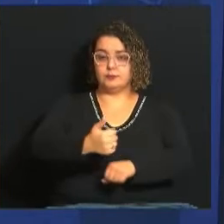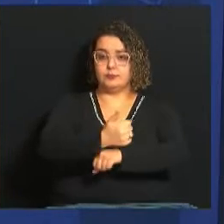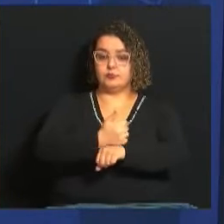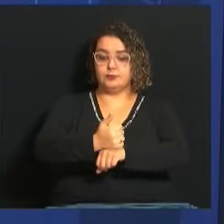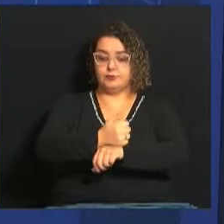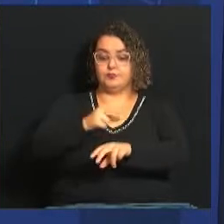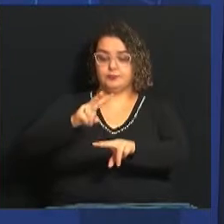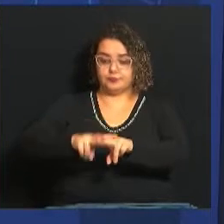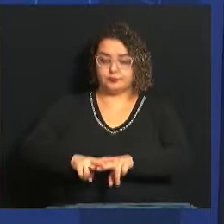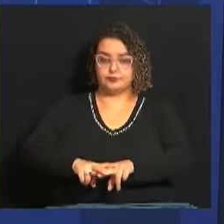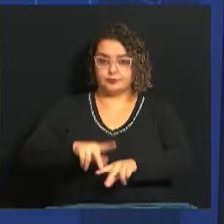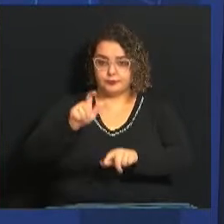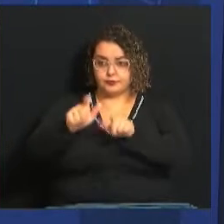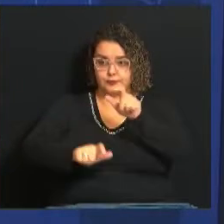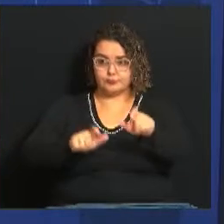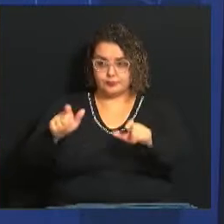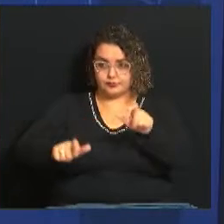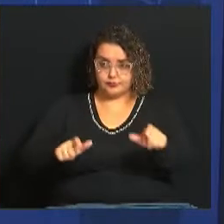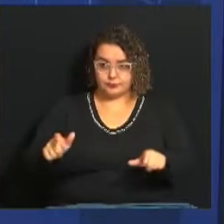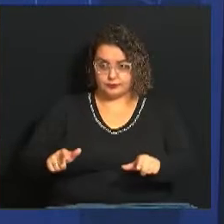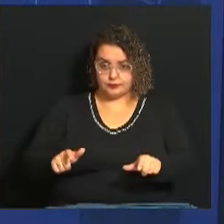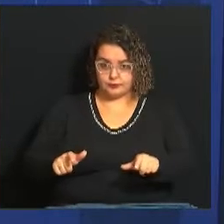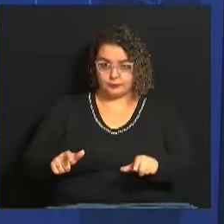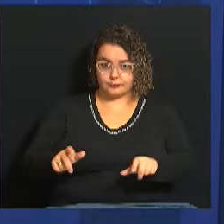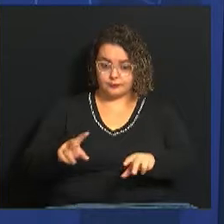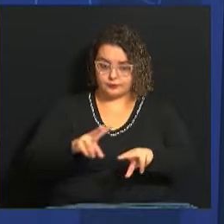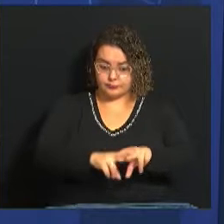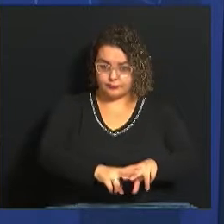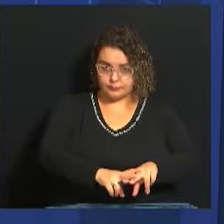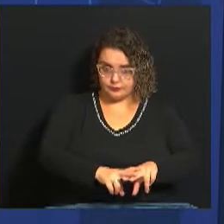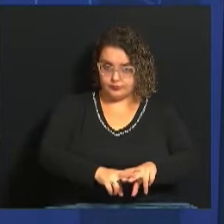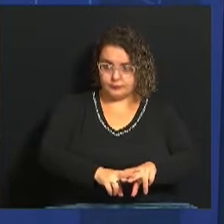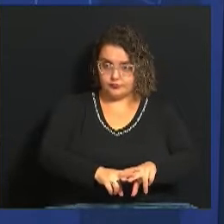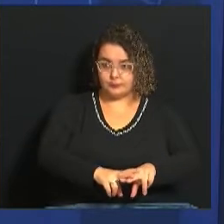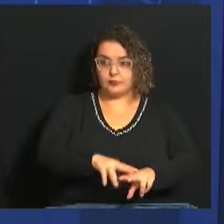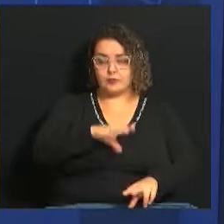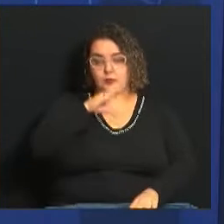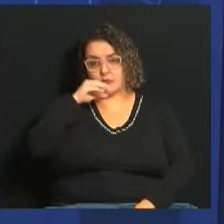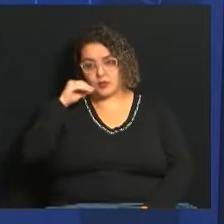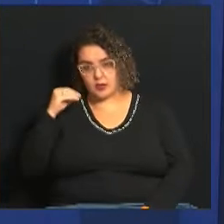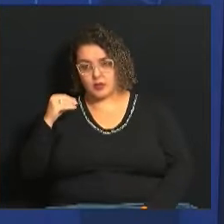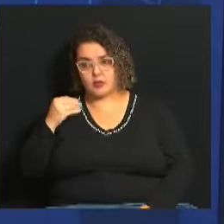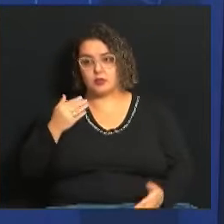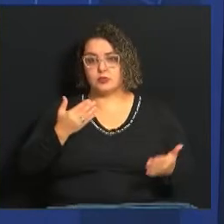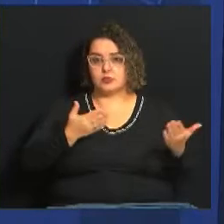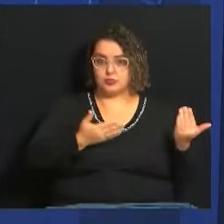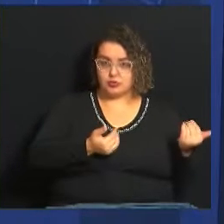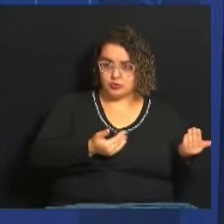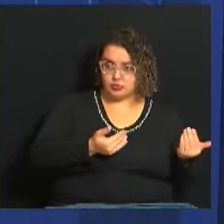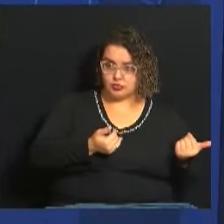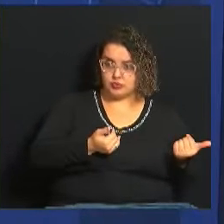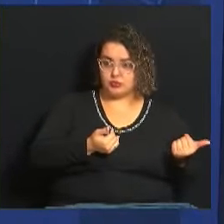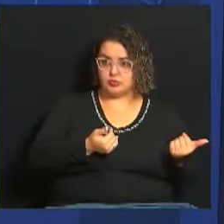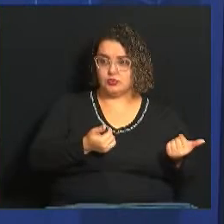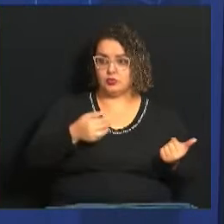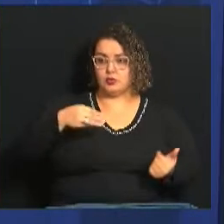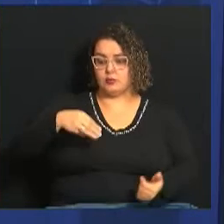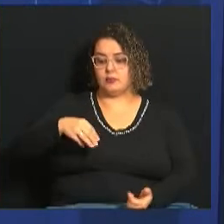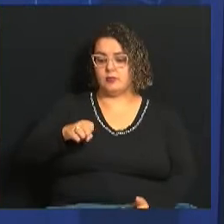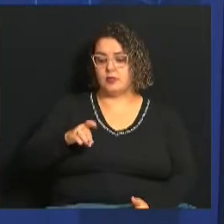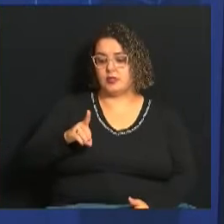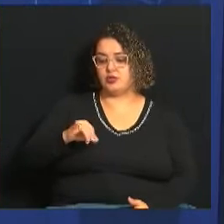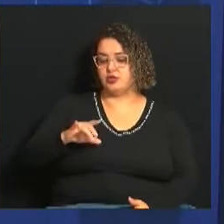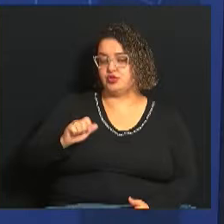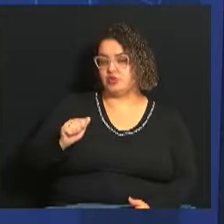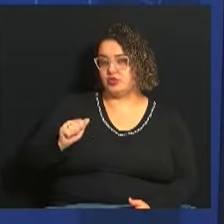prisional, população privada de liberdade, além de adolescentes e jovens sob medida